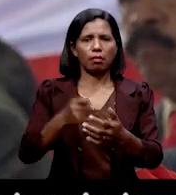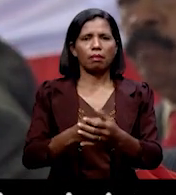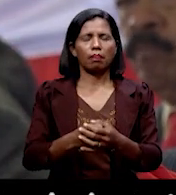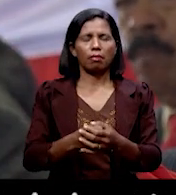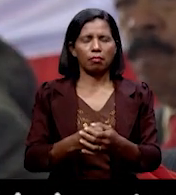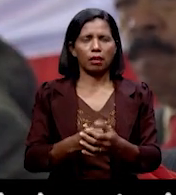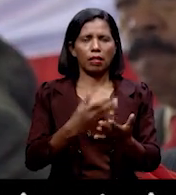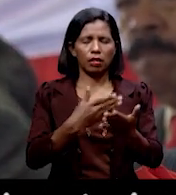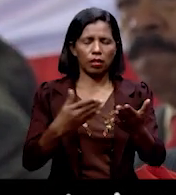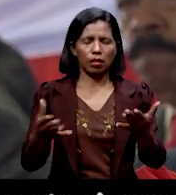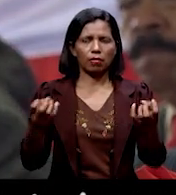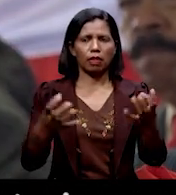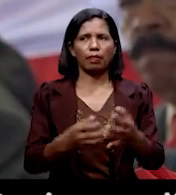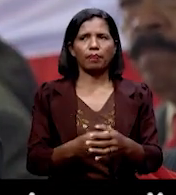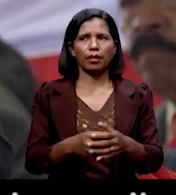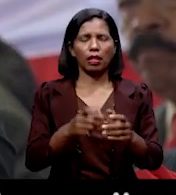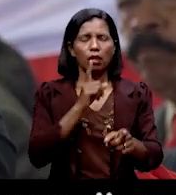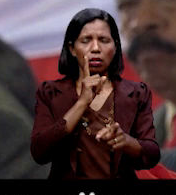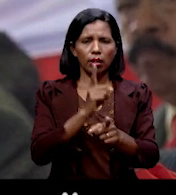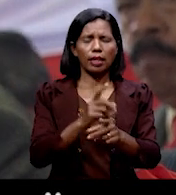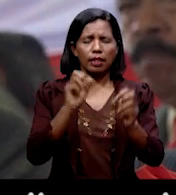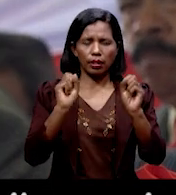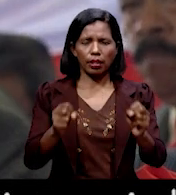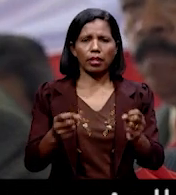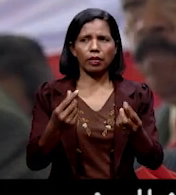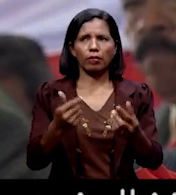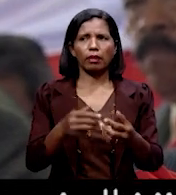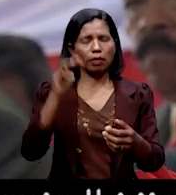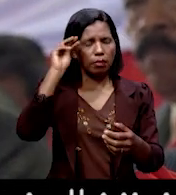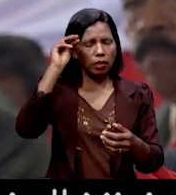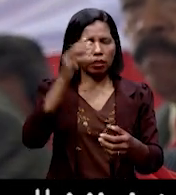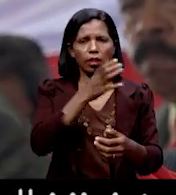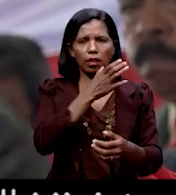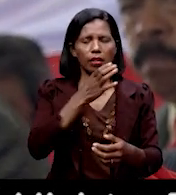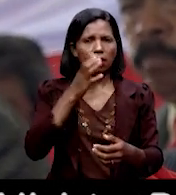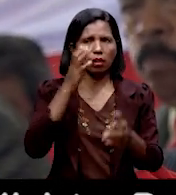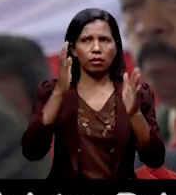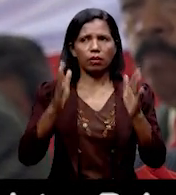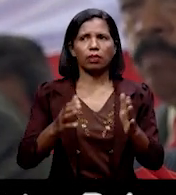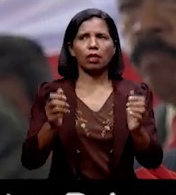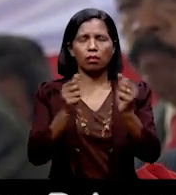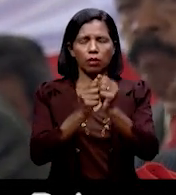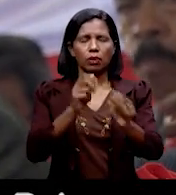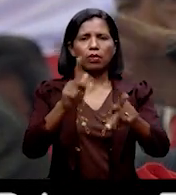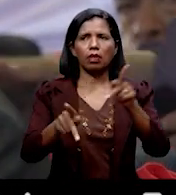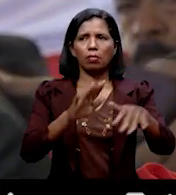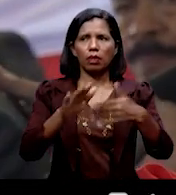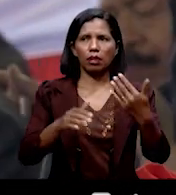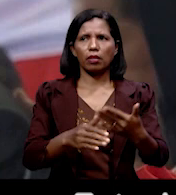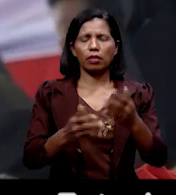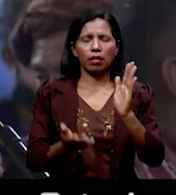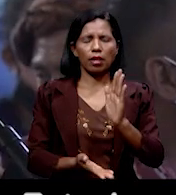Maibe, atu halolos di tituan, Ministerio Agricultura, nia so hamutu ko povu ba produs, hasai